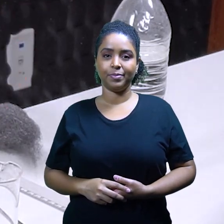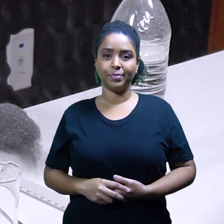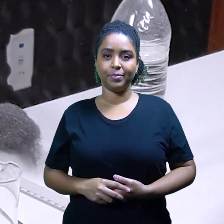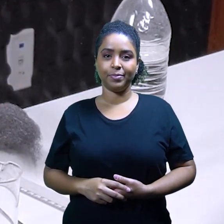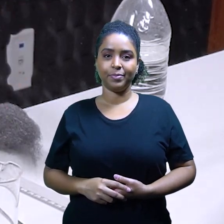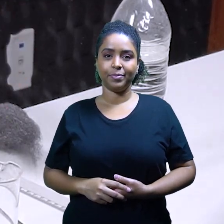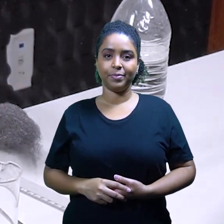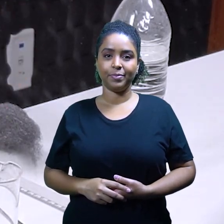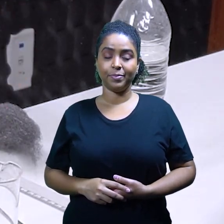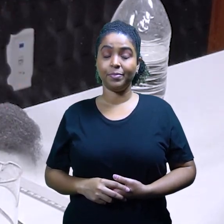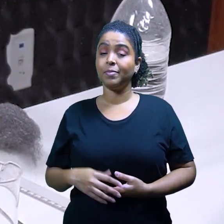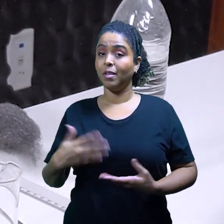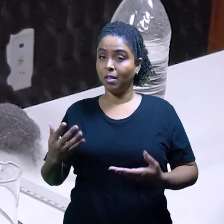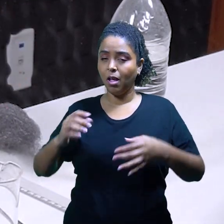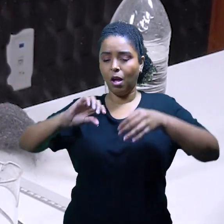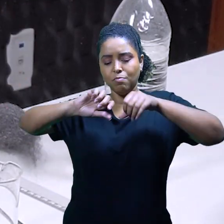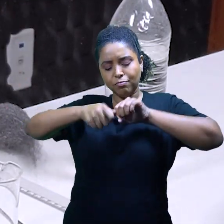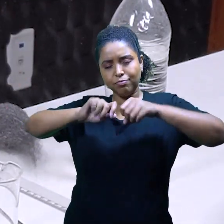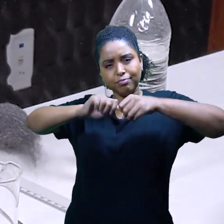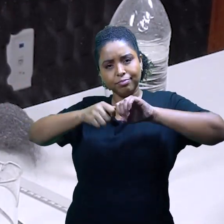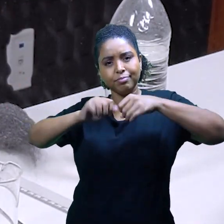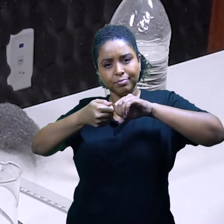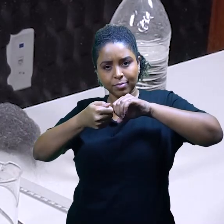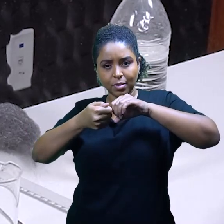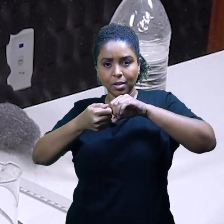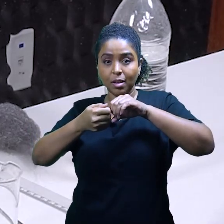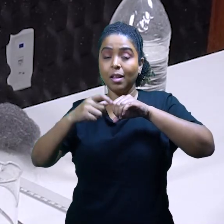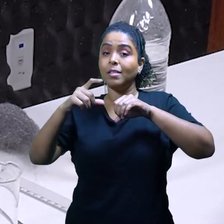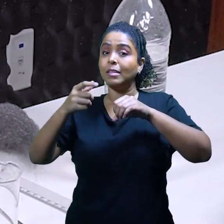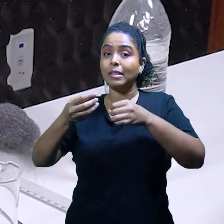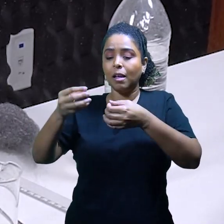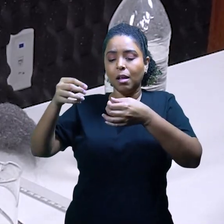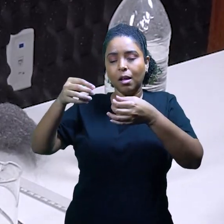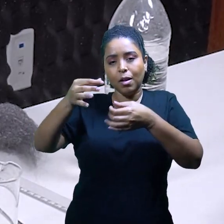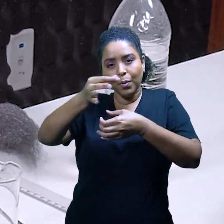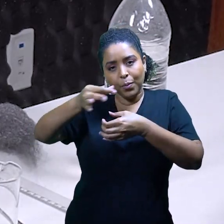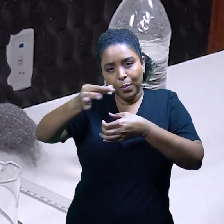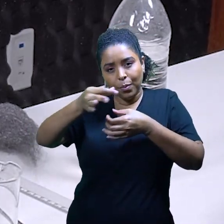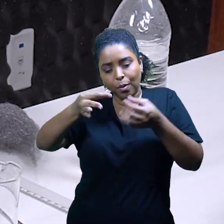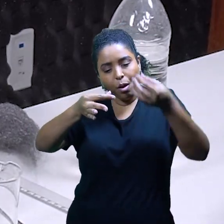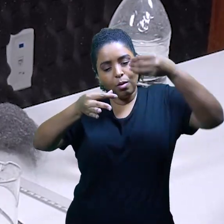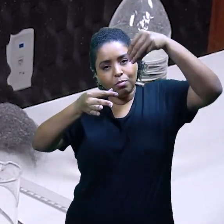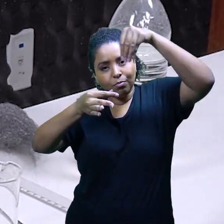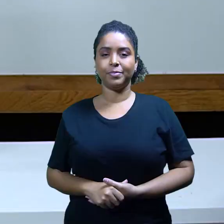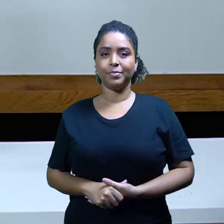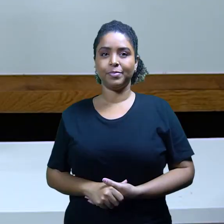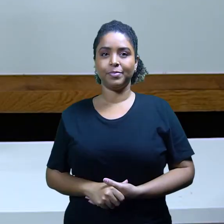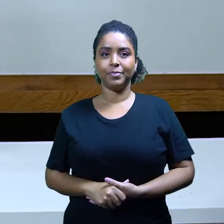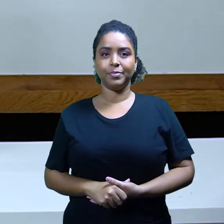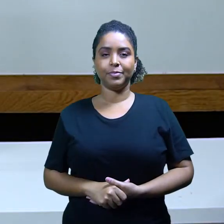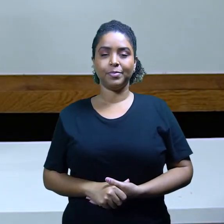Deixa eu ajeitar aqui. E colocar dentro do tubo de ensaio, certo?